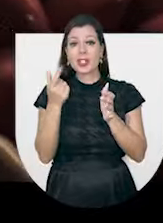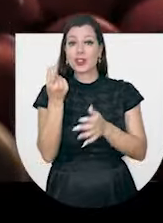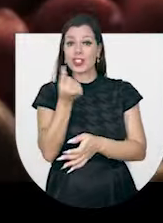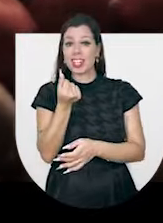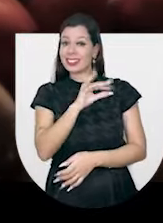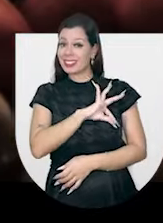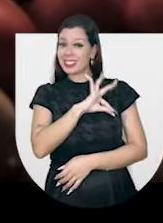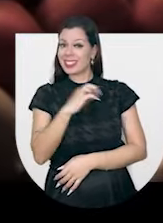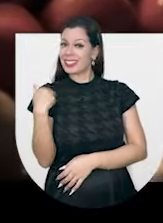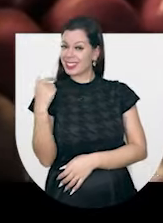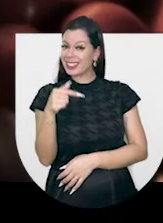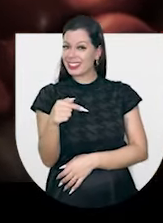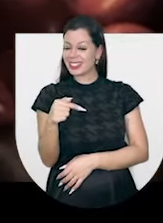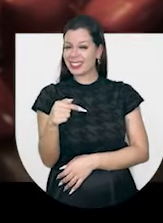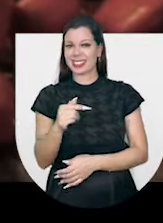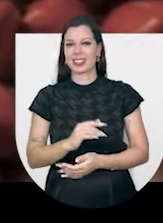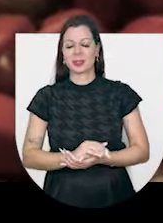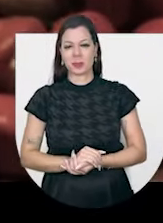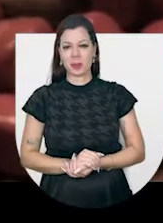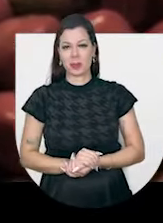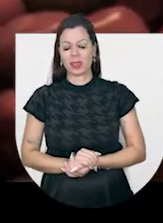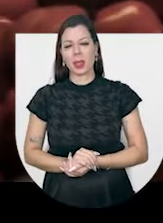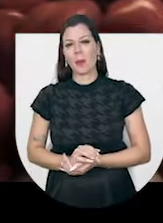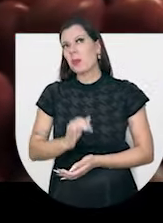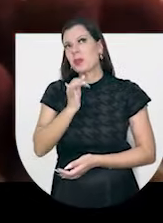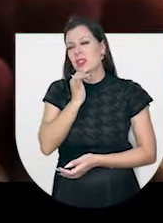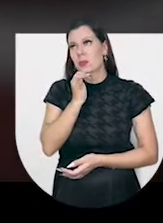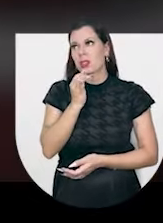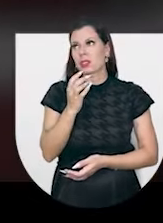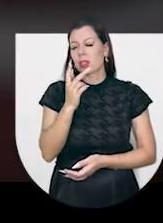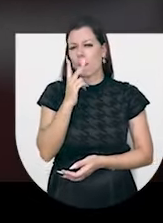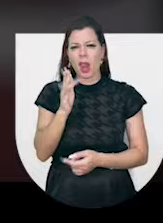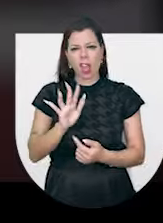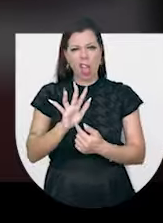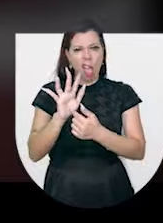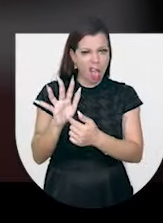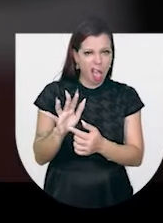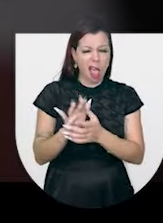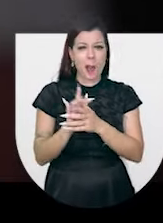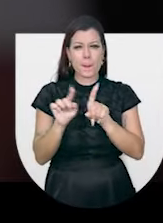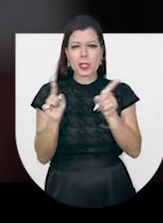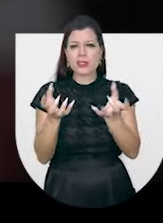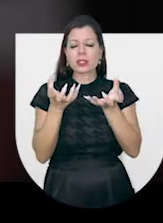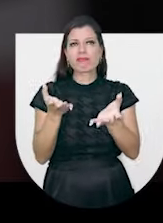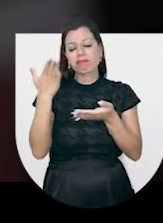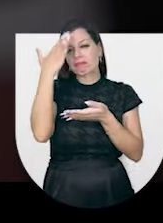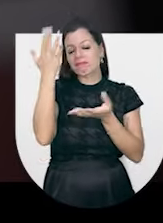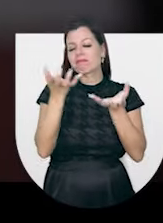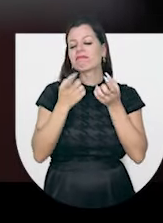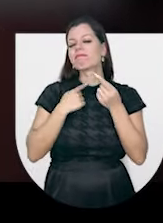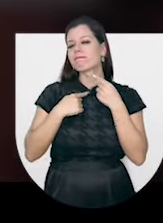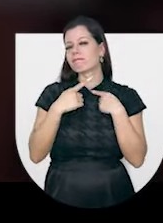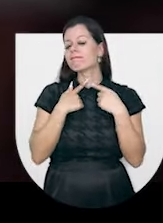eu fiz, eu ganhei meu primeiro dinheiro, meu primeiro salário com 7 anos. Não estava no rumo de moda ainda, mas eu estava